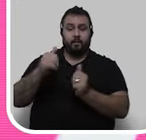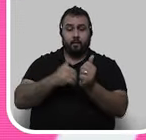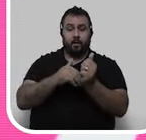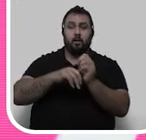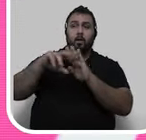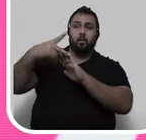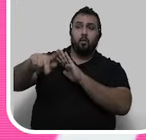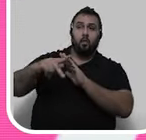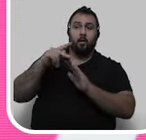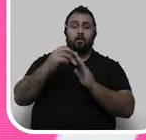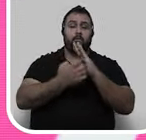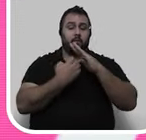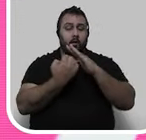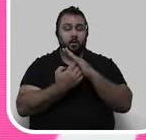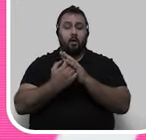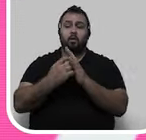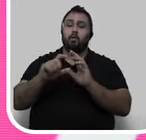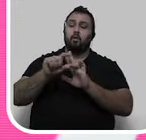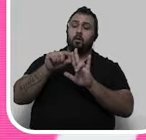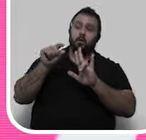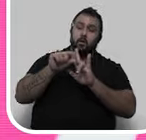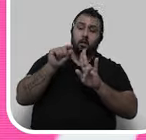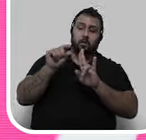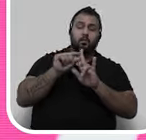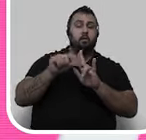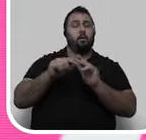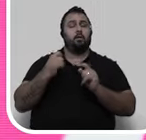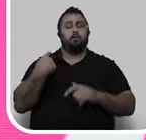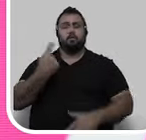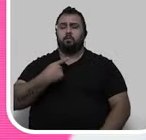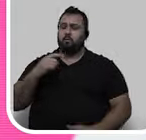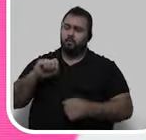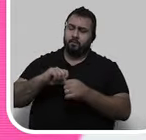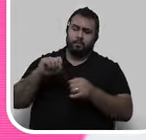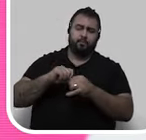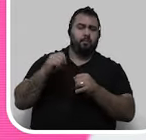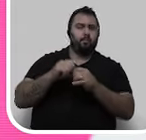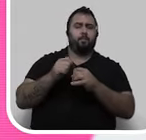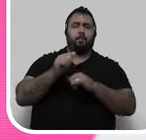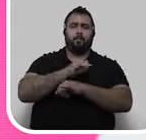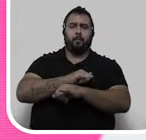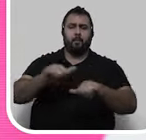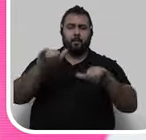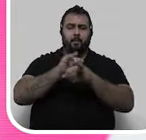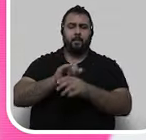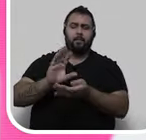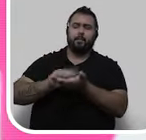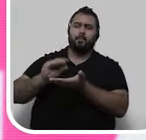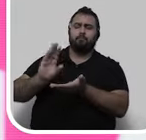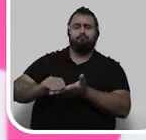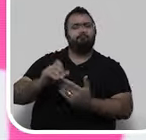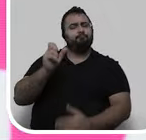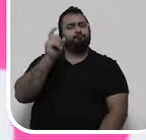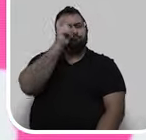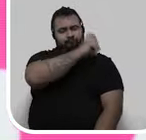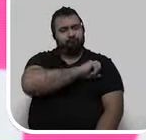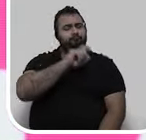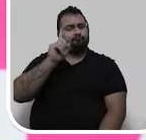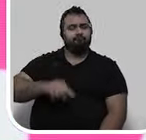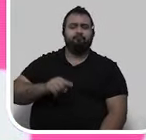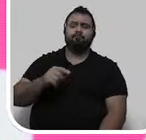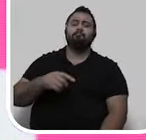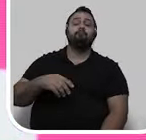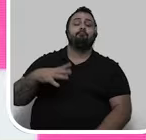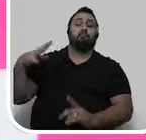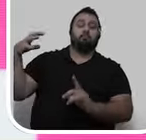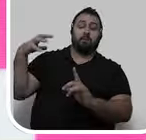onde a gente coloca onde a gente trabalha, o que a gente faz e essa alta exposição de dados... Quanto difícil é um atacante